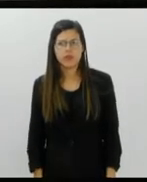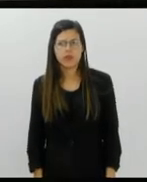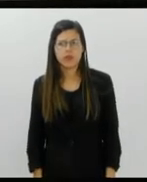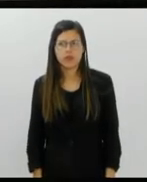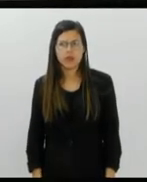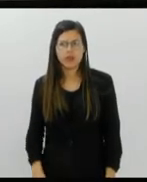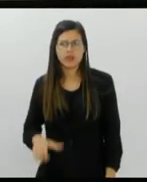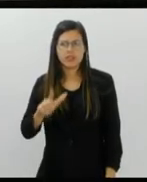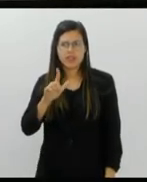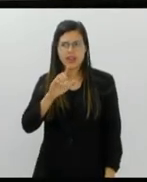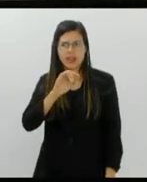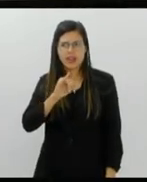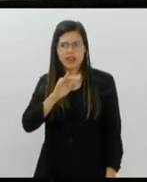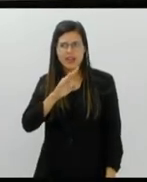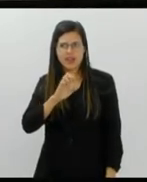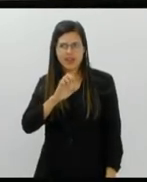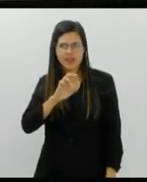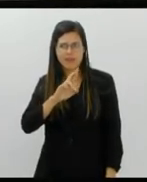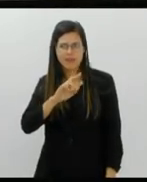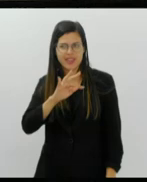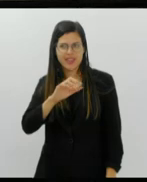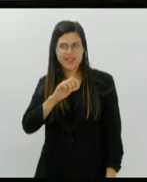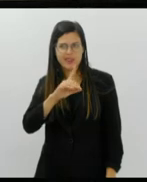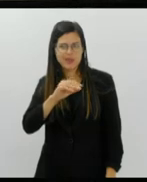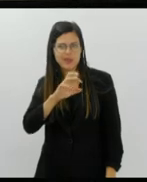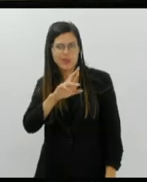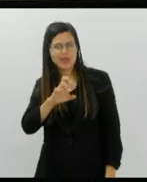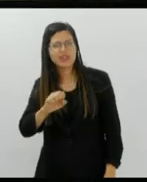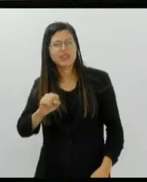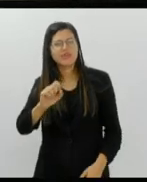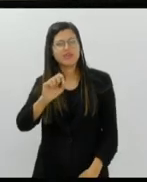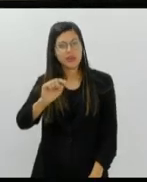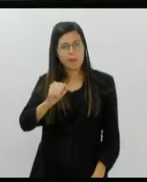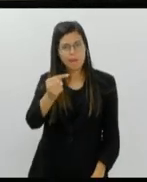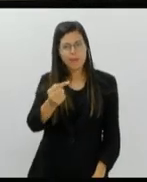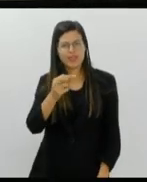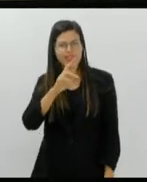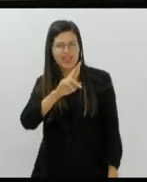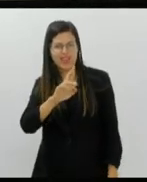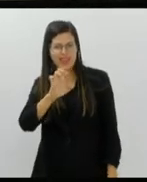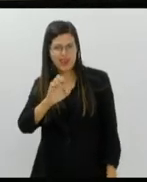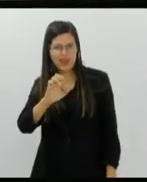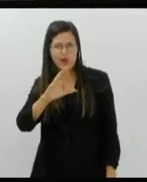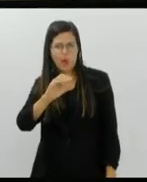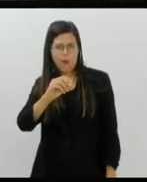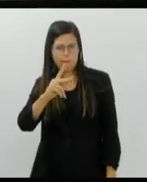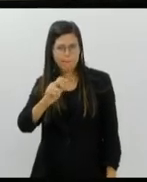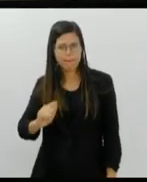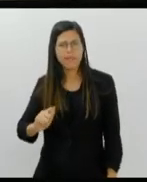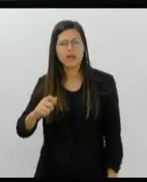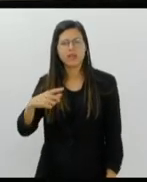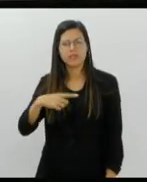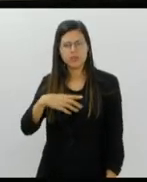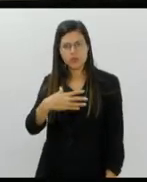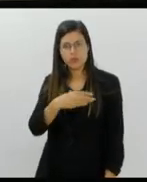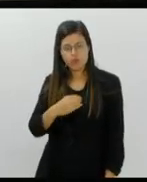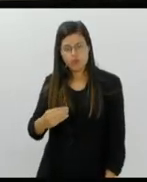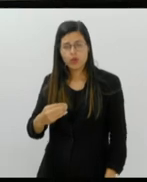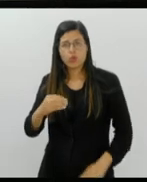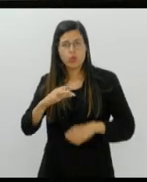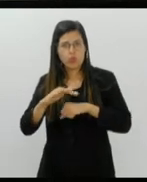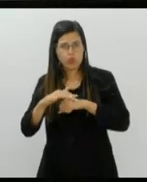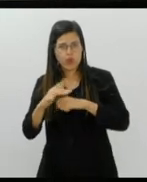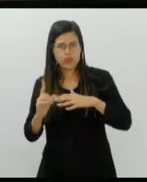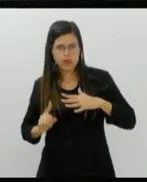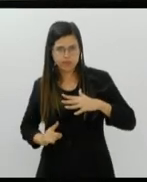Libertadores Depois tem tipo a Recopa Então para mim é o momento ímpar eu que tenho um filho que tem uma doença Rara sei